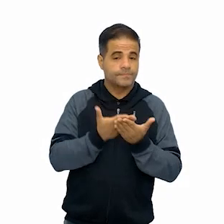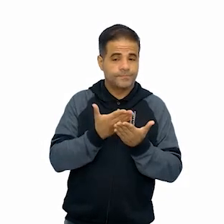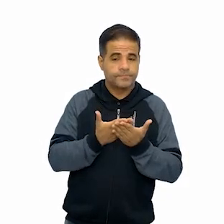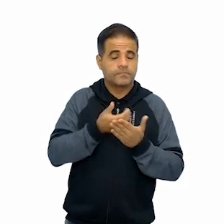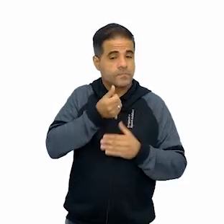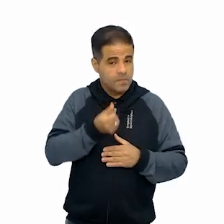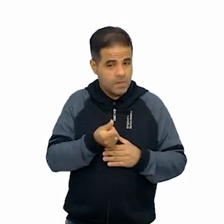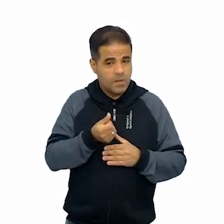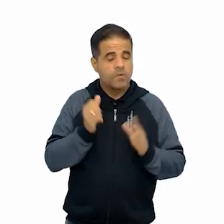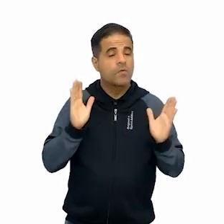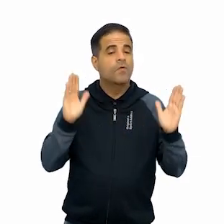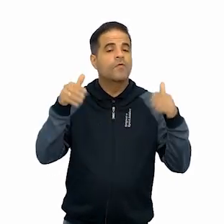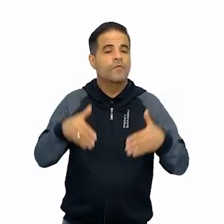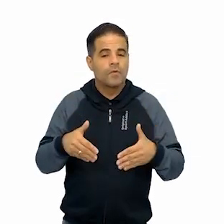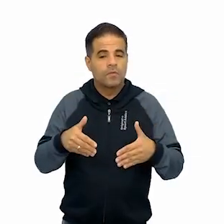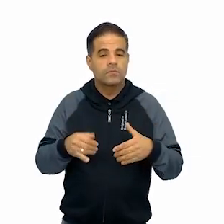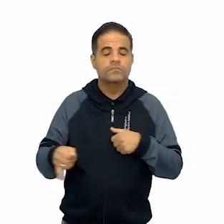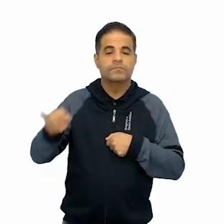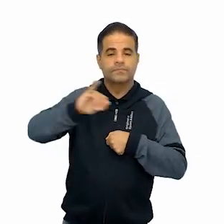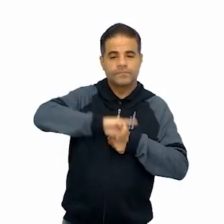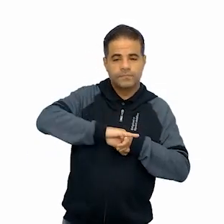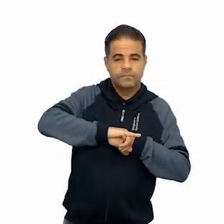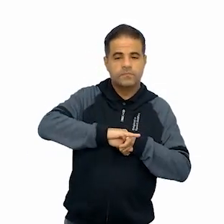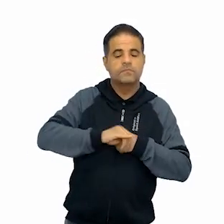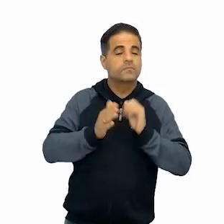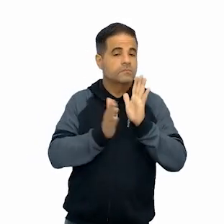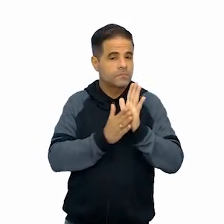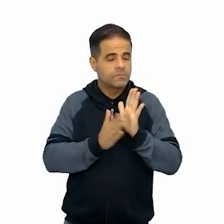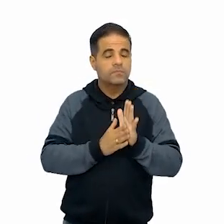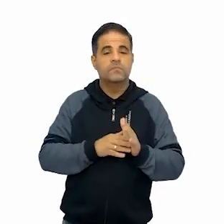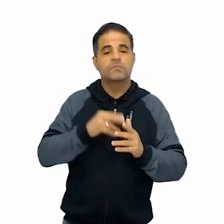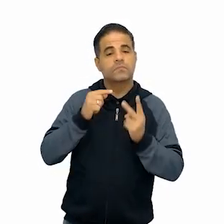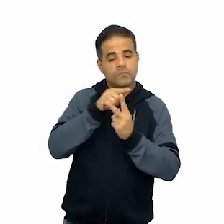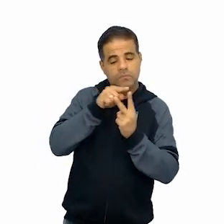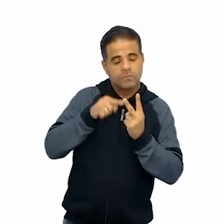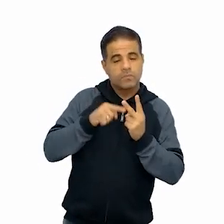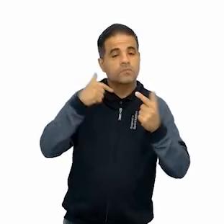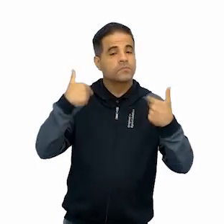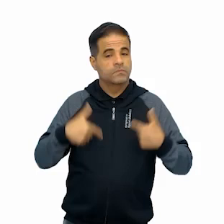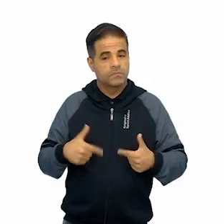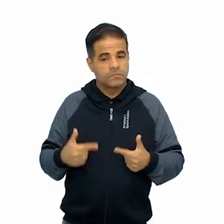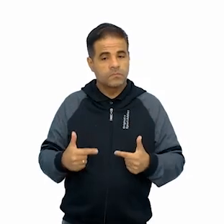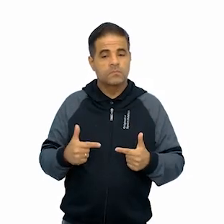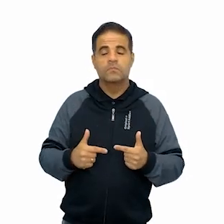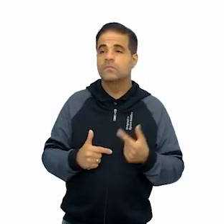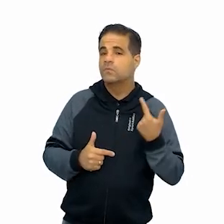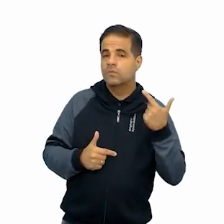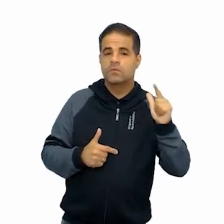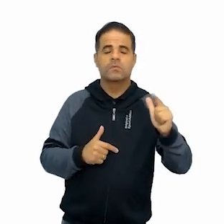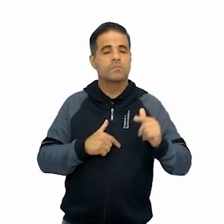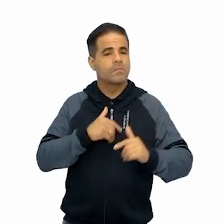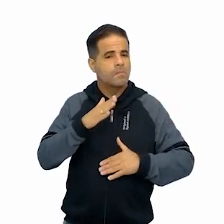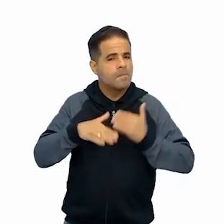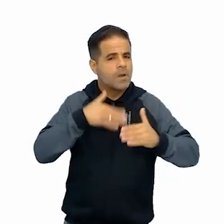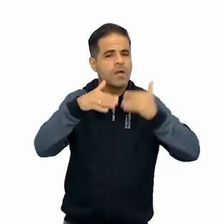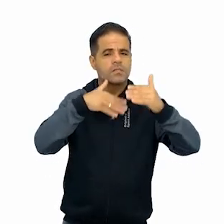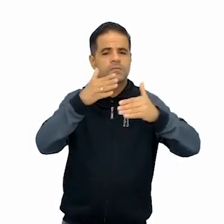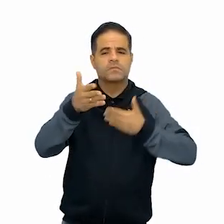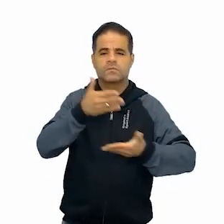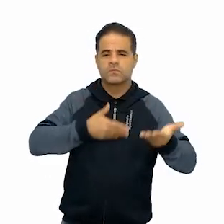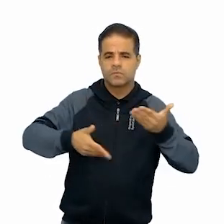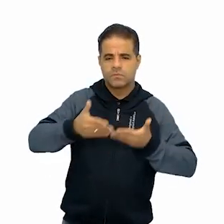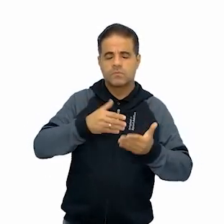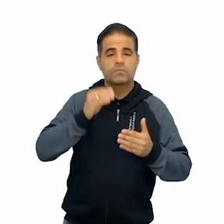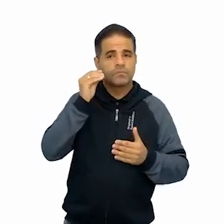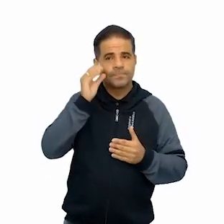a leitura como foco central. Está proposta em duplas de trabalho, sendo um aluno mais avançado, outro menos avançado em relação